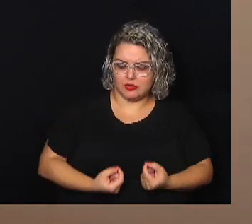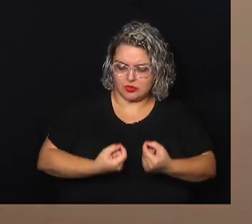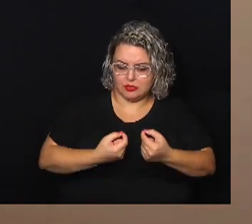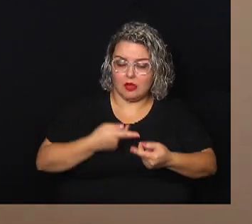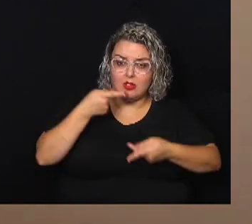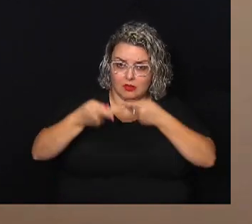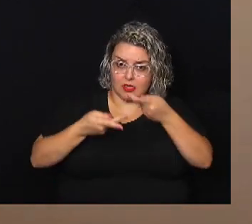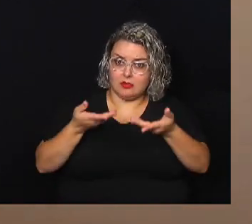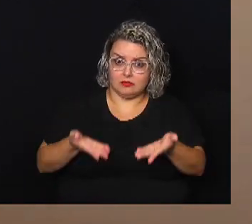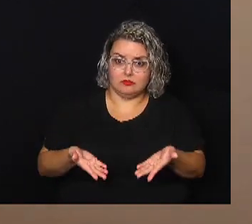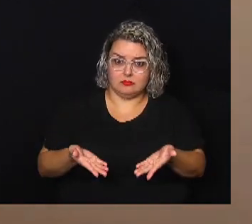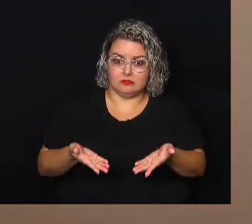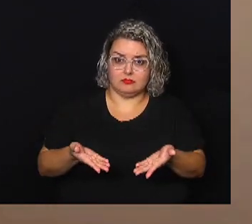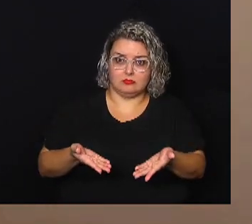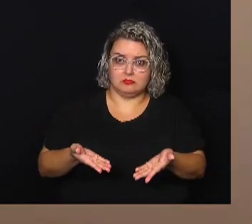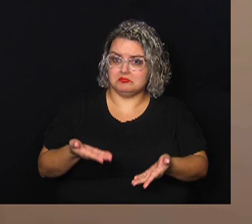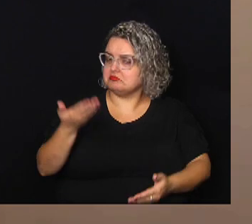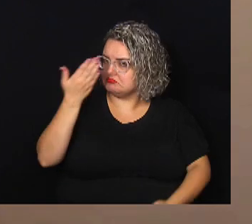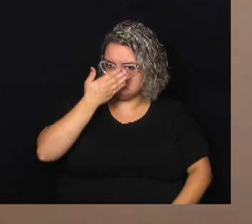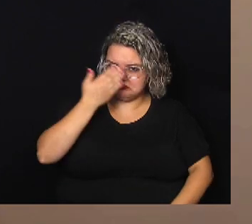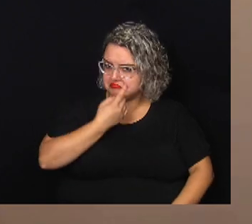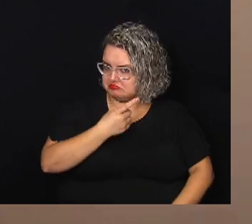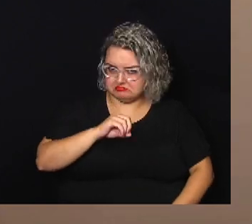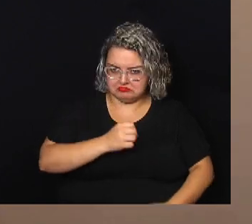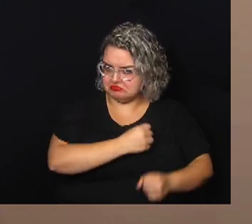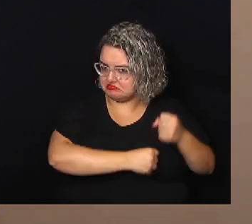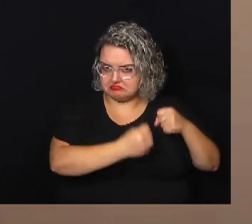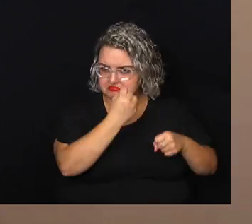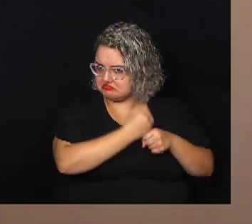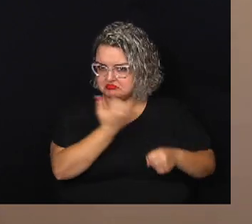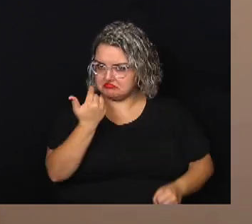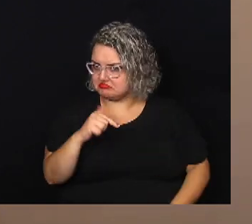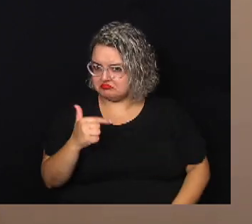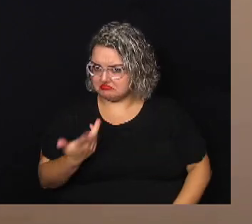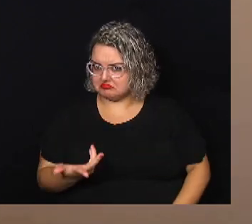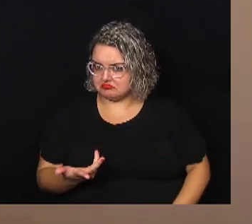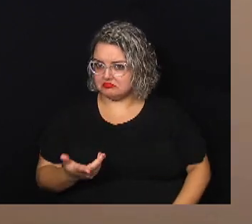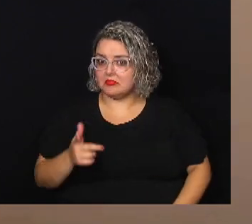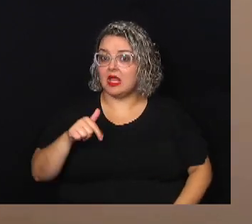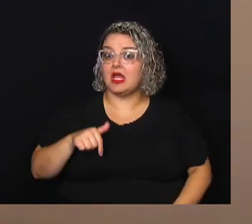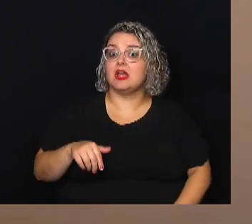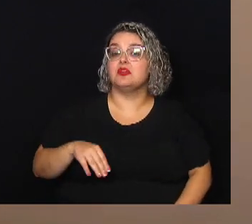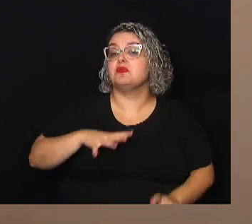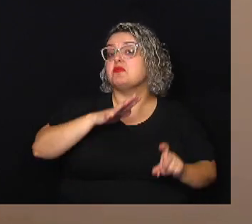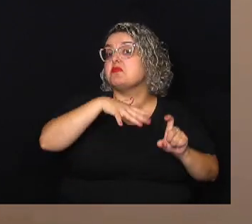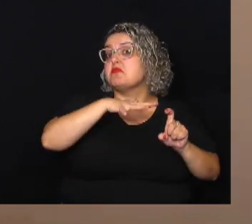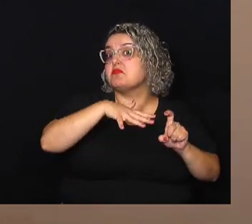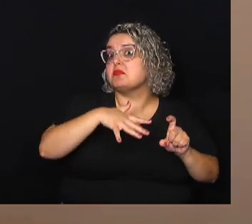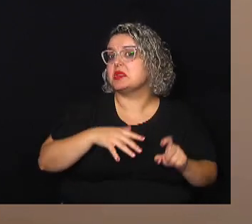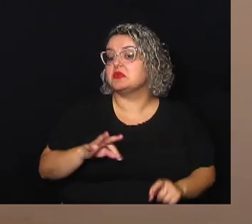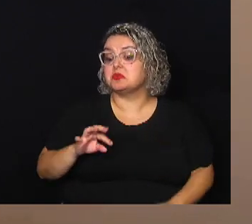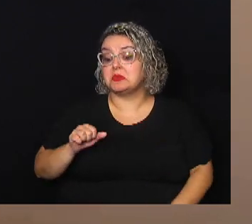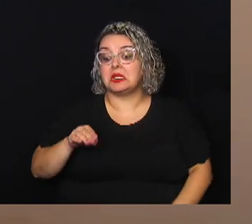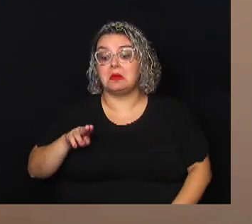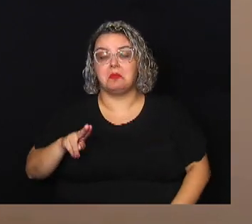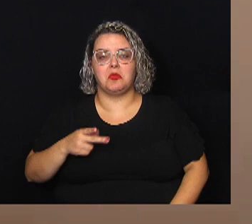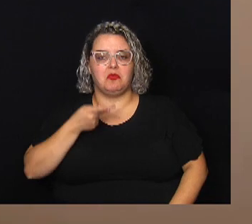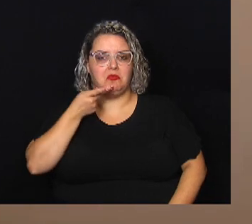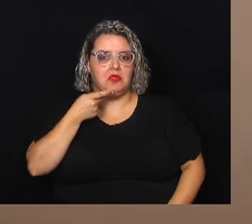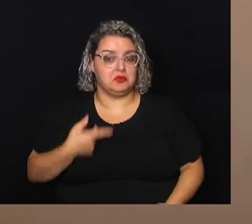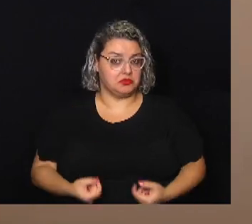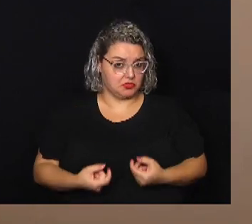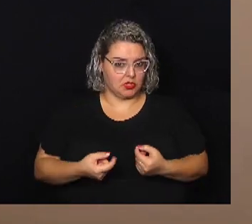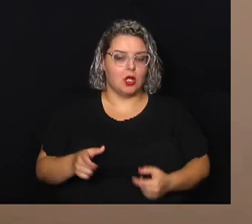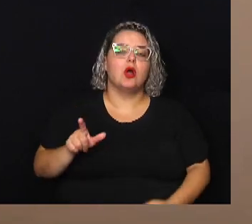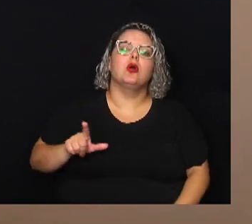isso, você não enxergava isso há 10 anos. Ainda era um tabu, ainda era um mito falar sobre câncer. Obviamente que nós